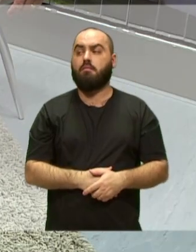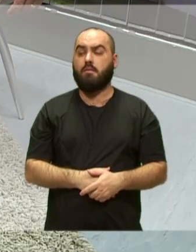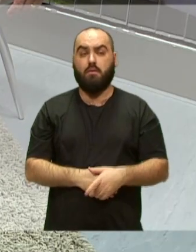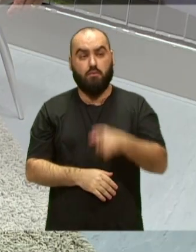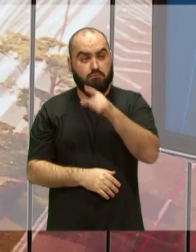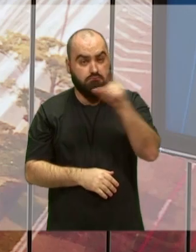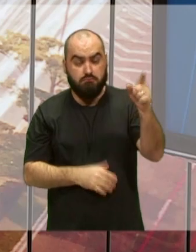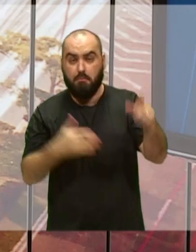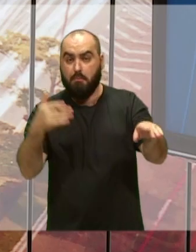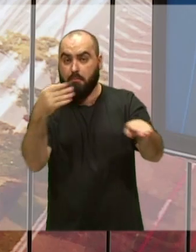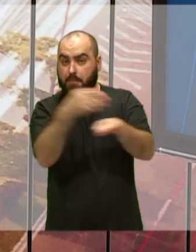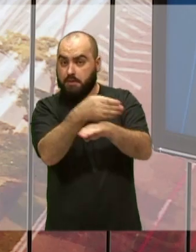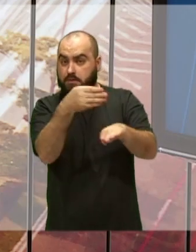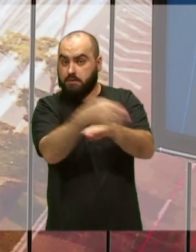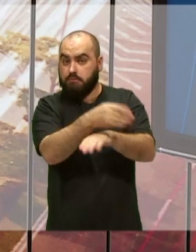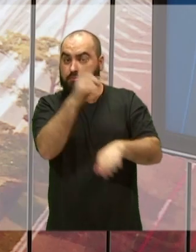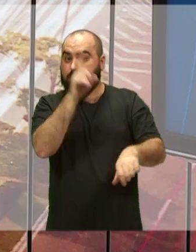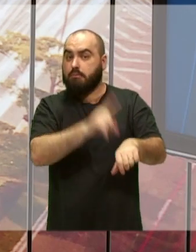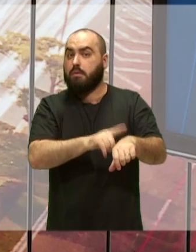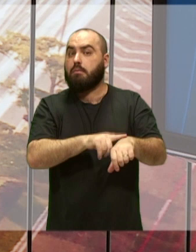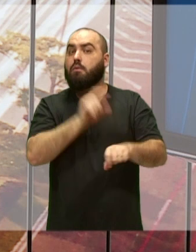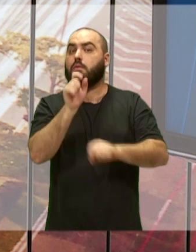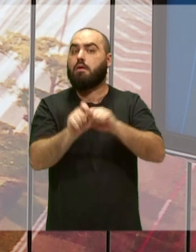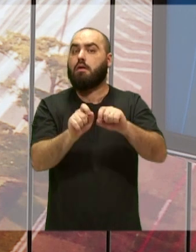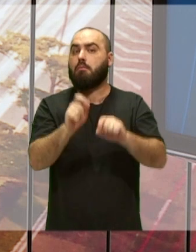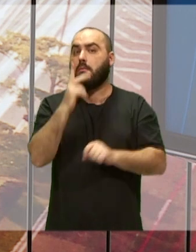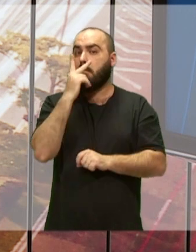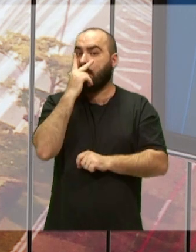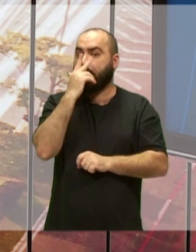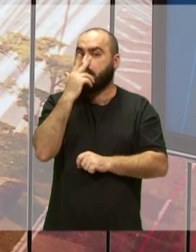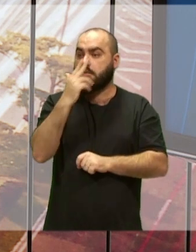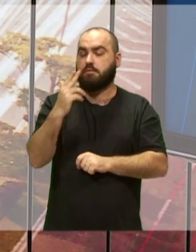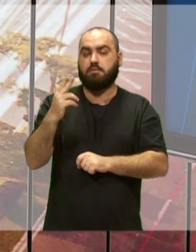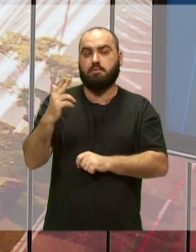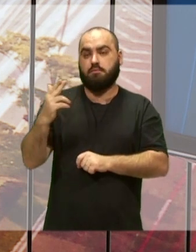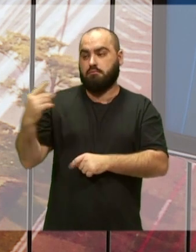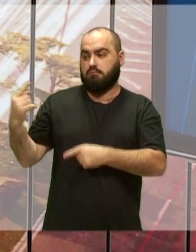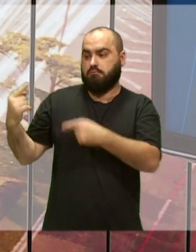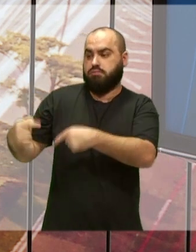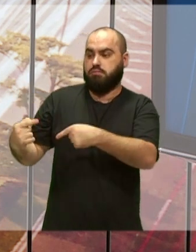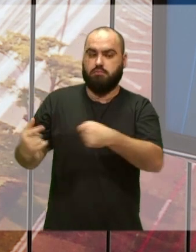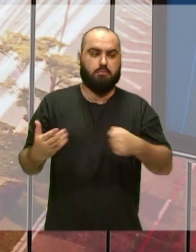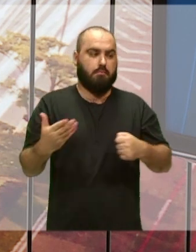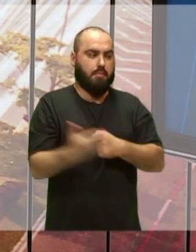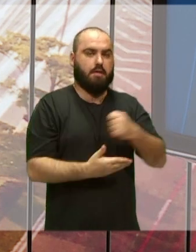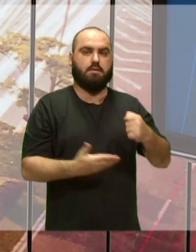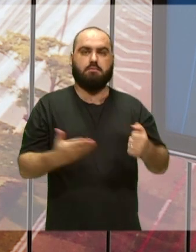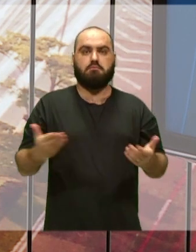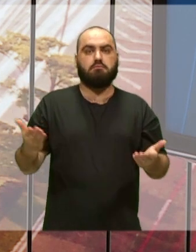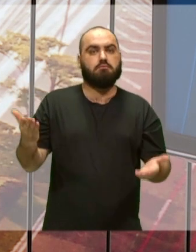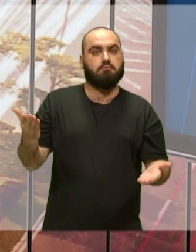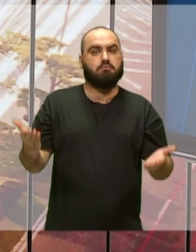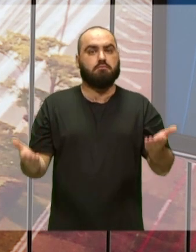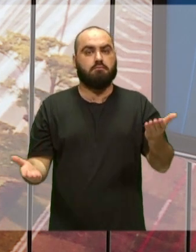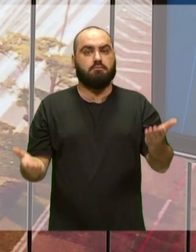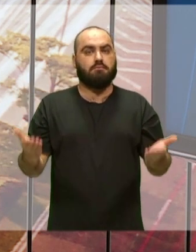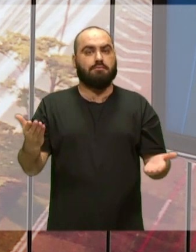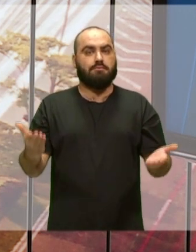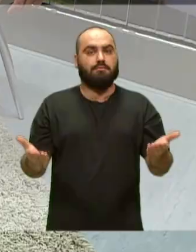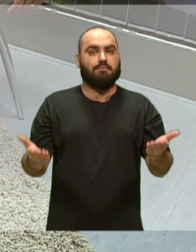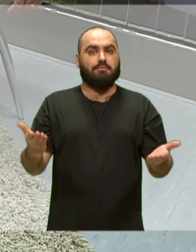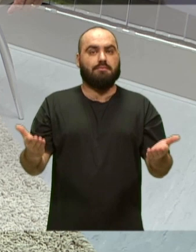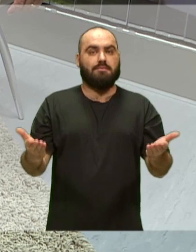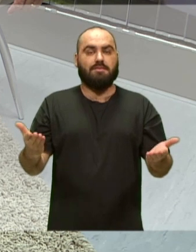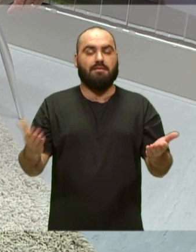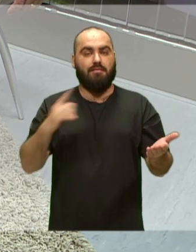desse momento em que há um equilíbrio de forças oposição base do governo com na